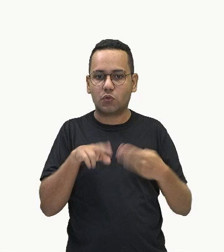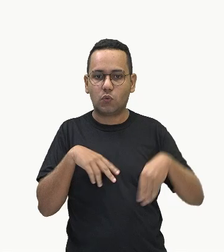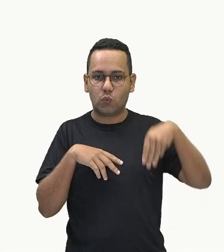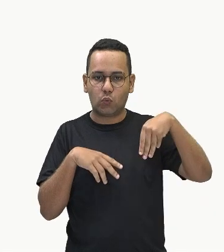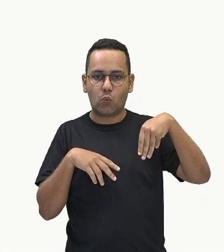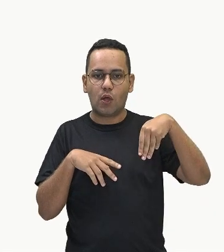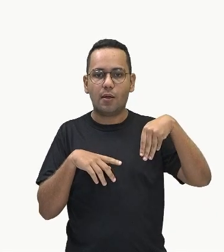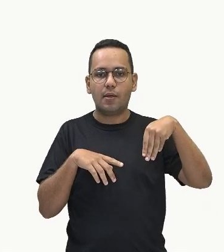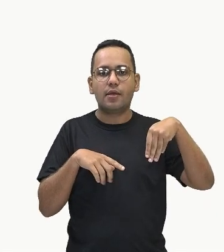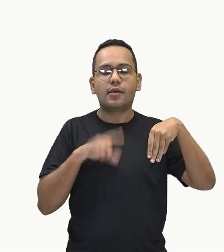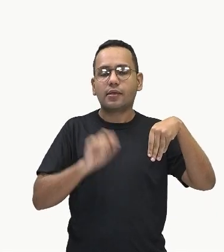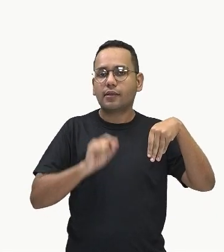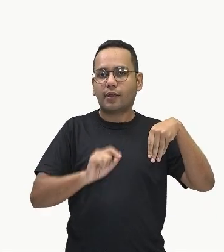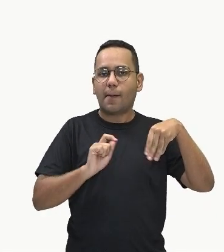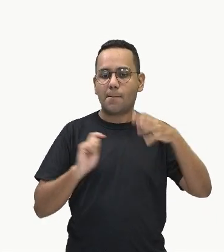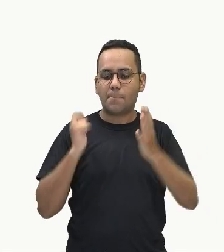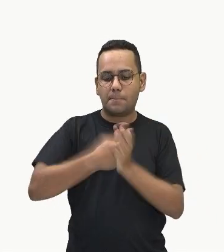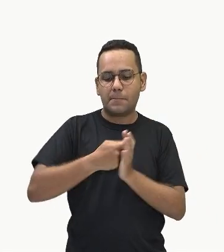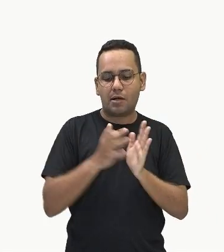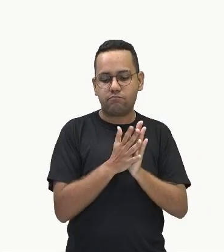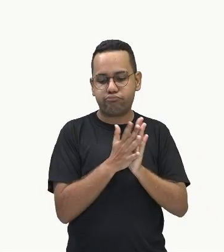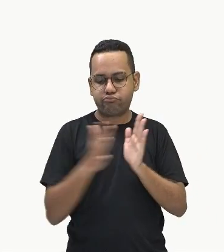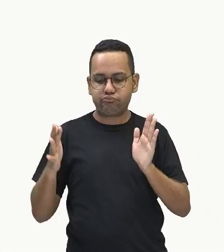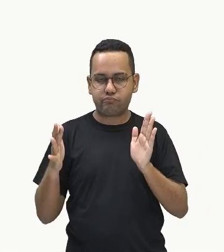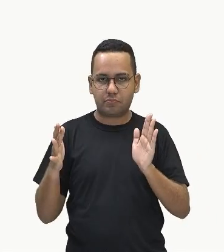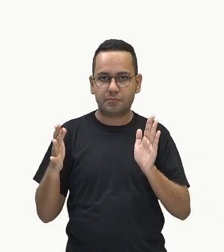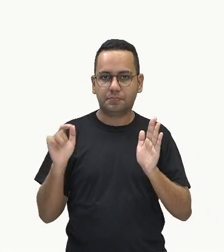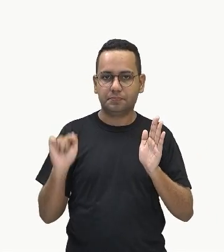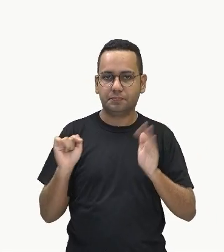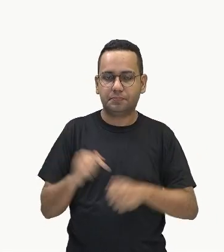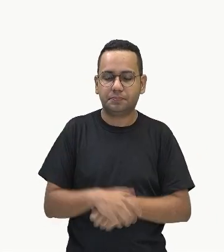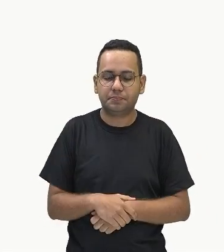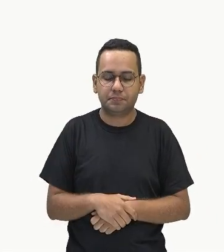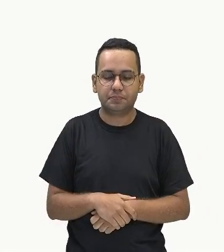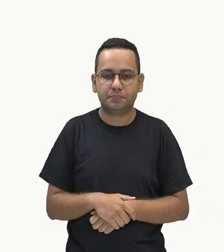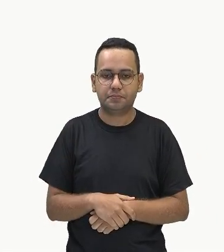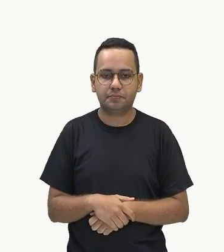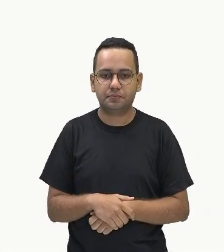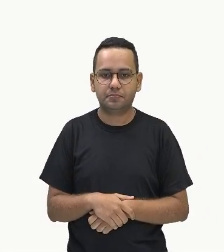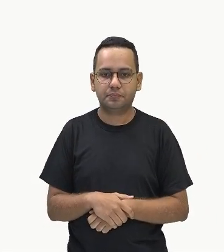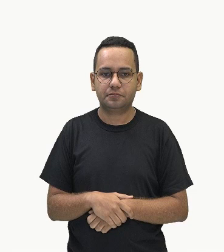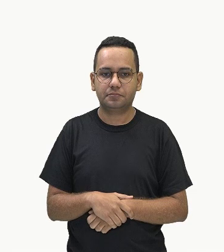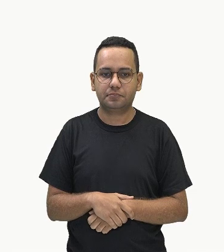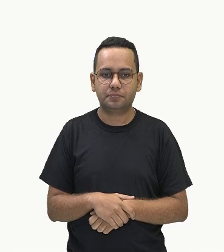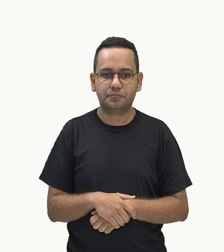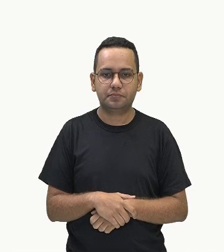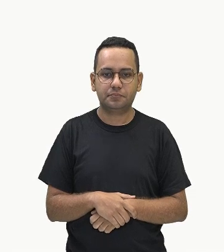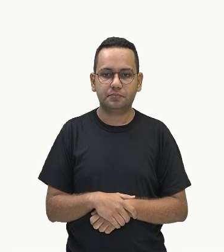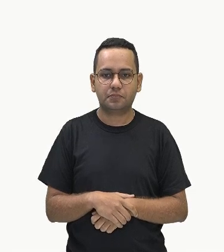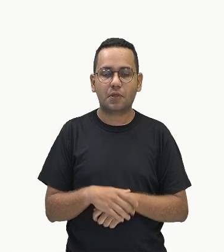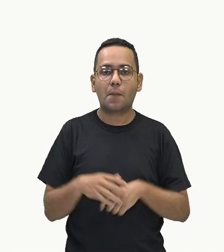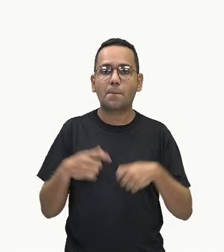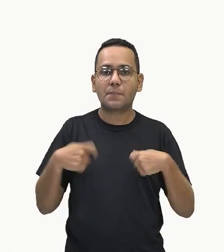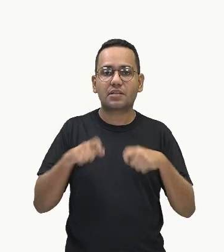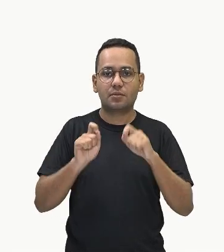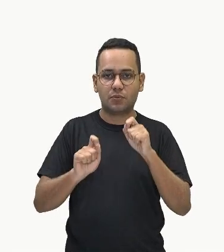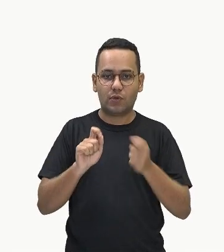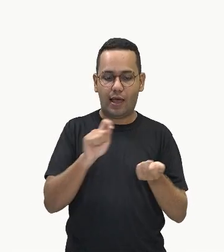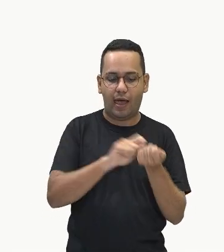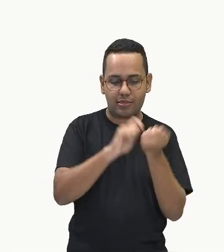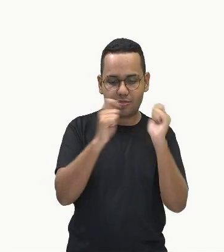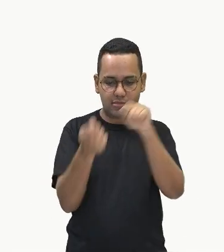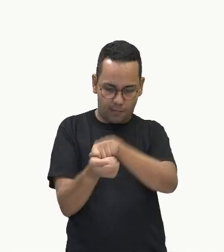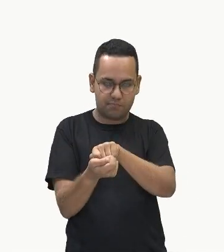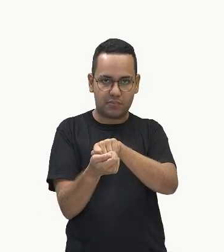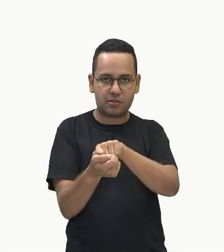pago ao final desse período? Então, observe que a gente já vai ter que fazer, né, um ajuste aí para que a